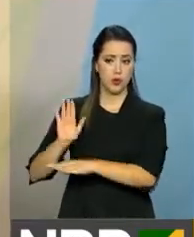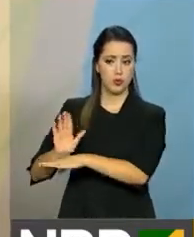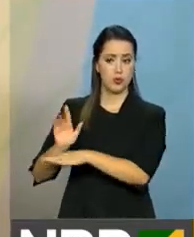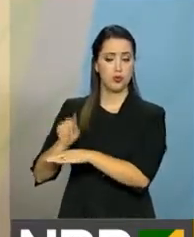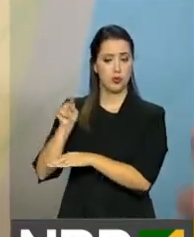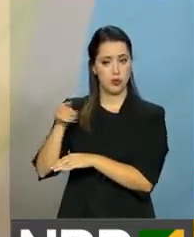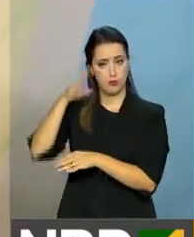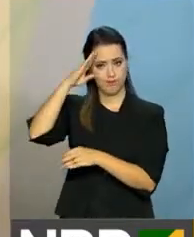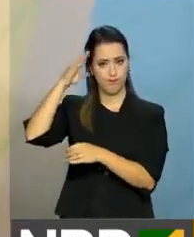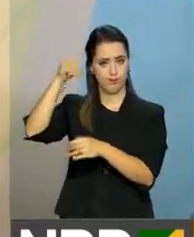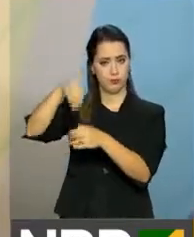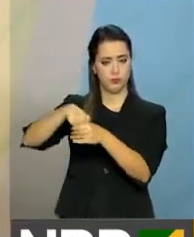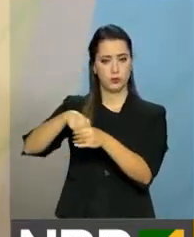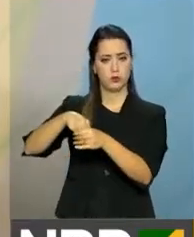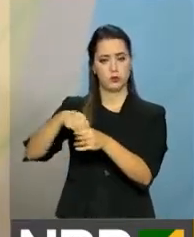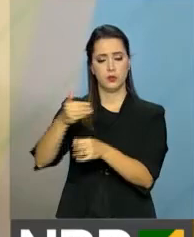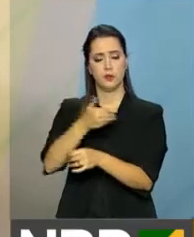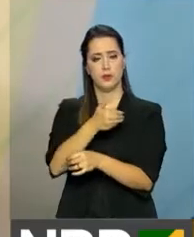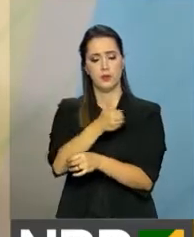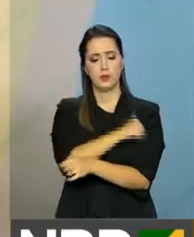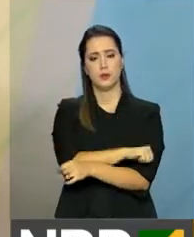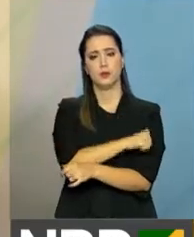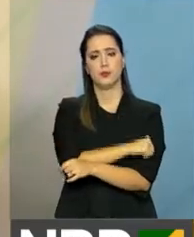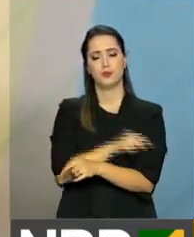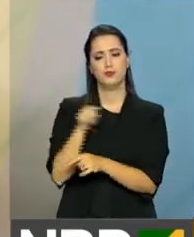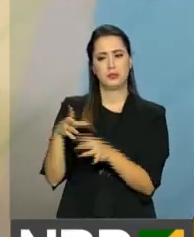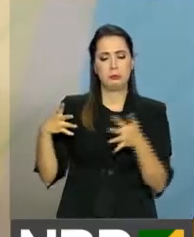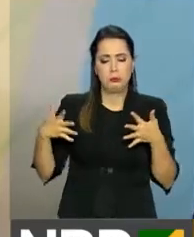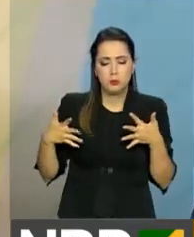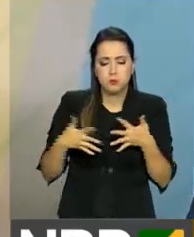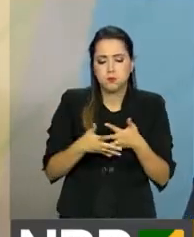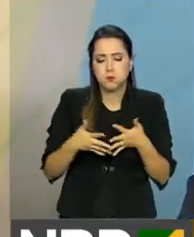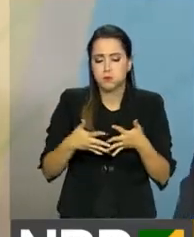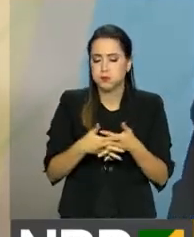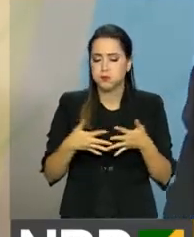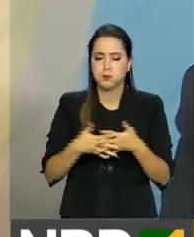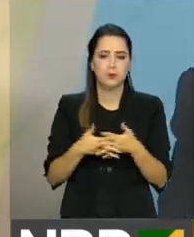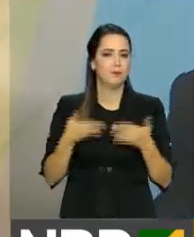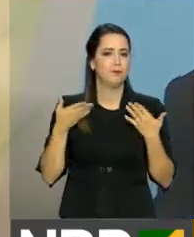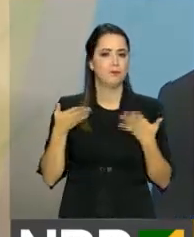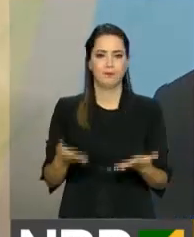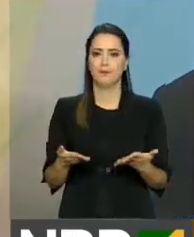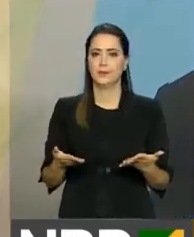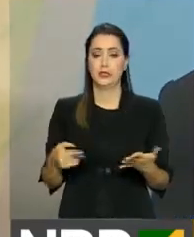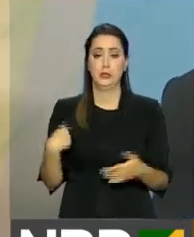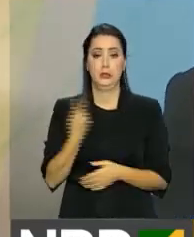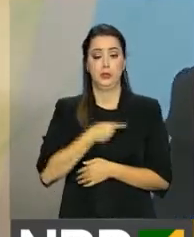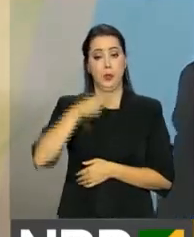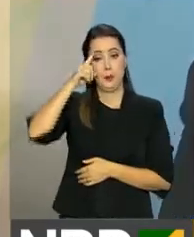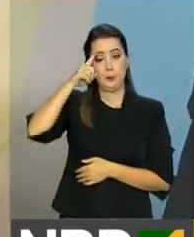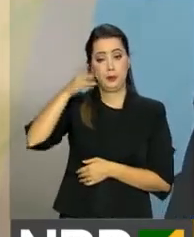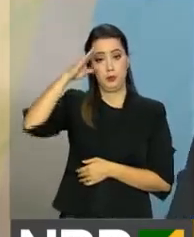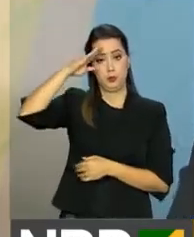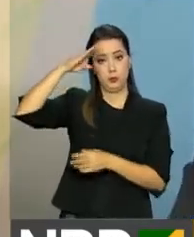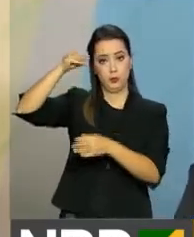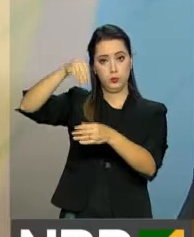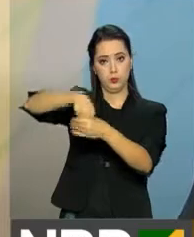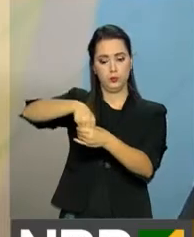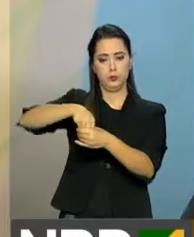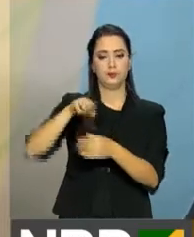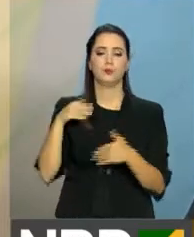tendo em vista os desajustes que lá se verificaram e quando decretamos a intervenção